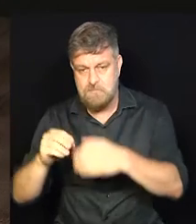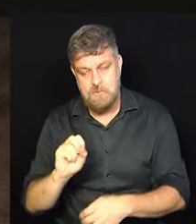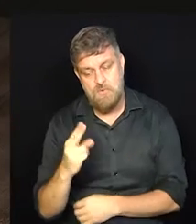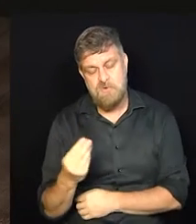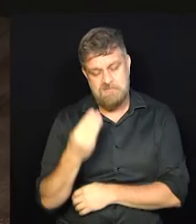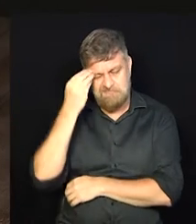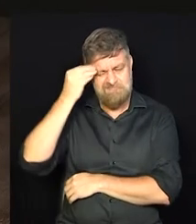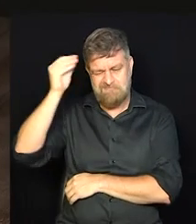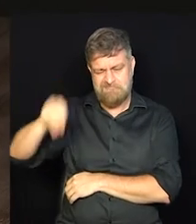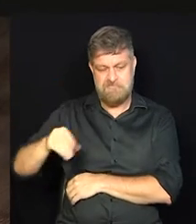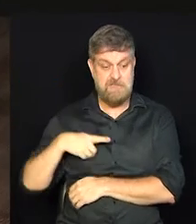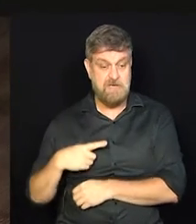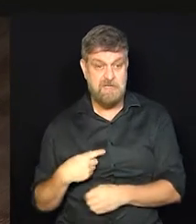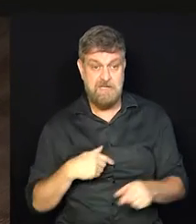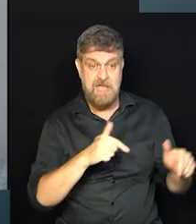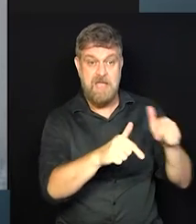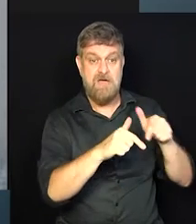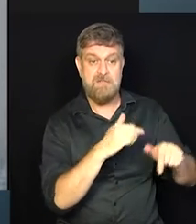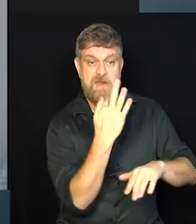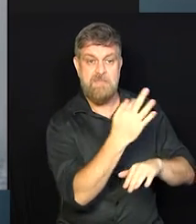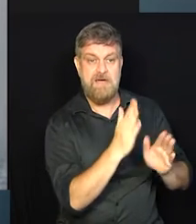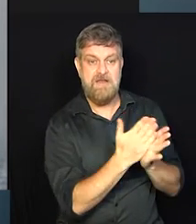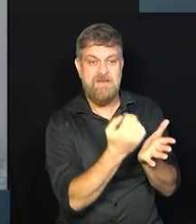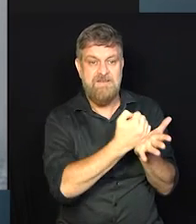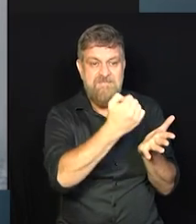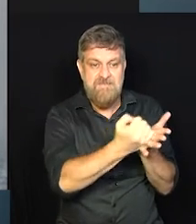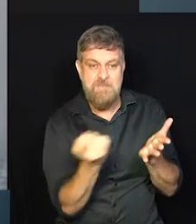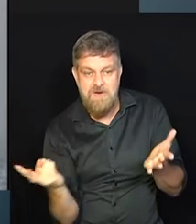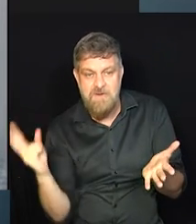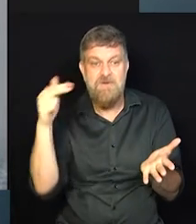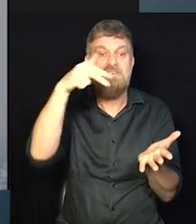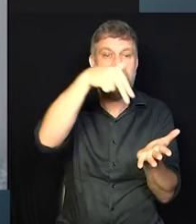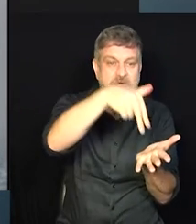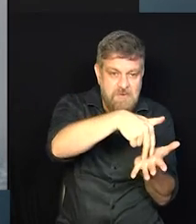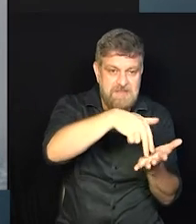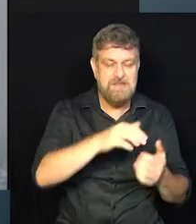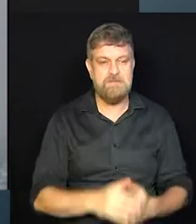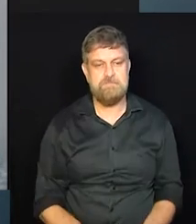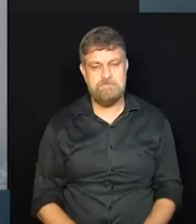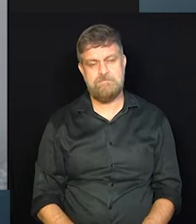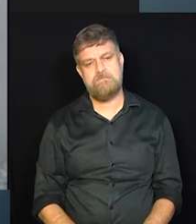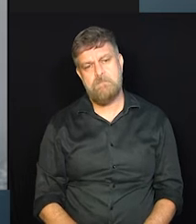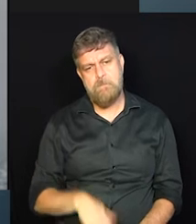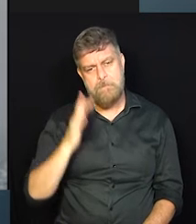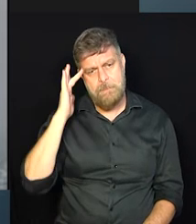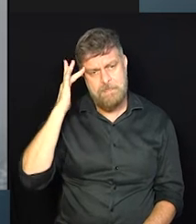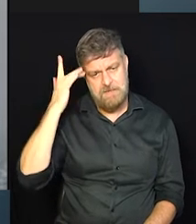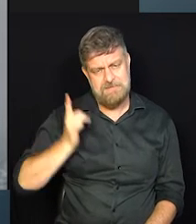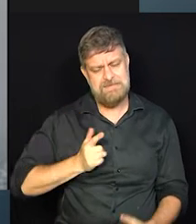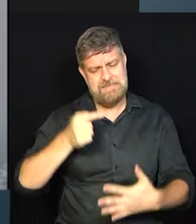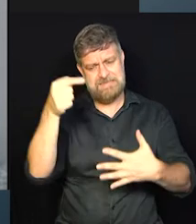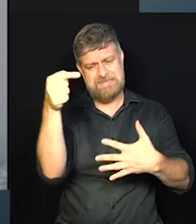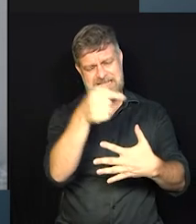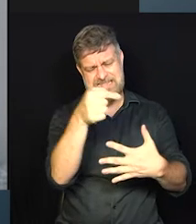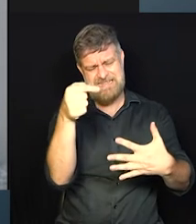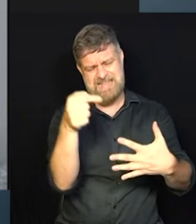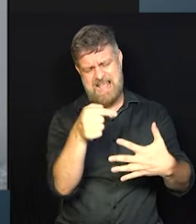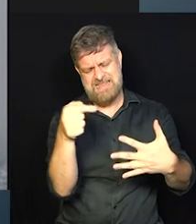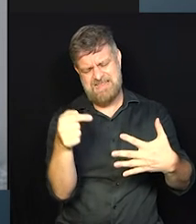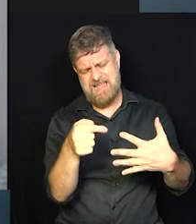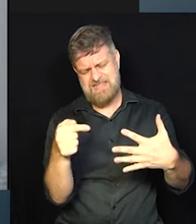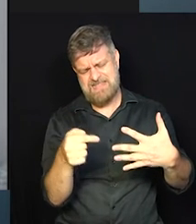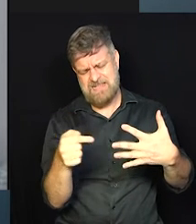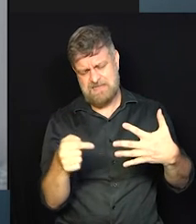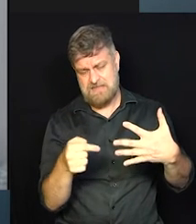decidir voltar para o mercado formal? Eu acho que existem muitos pontos a serem